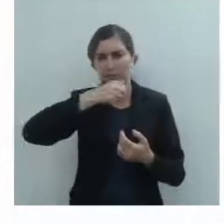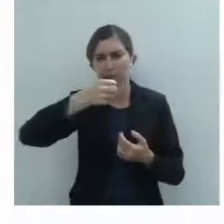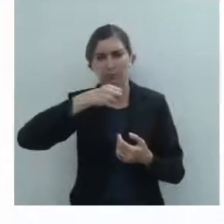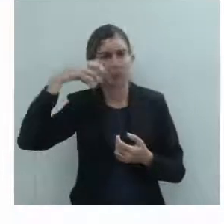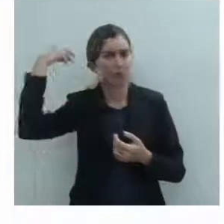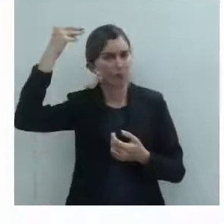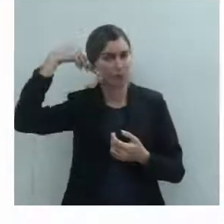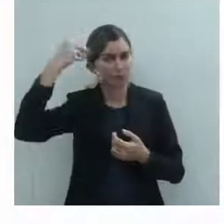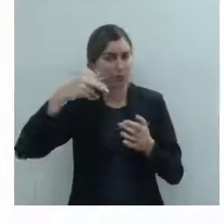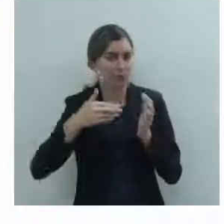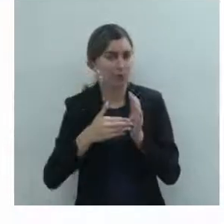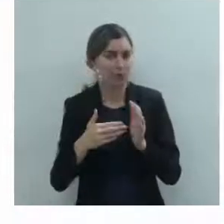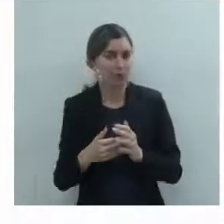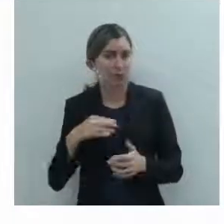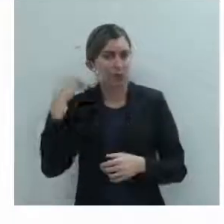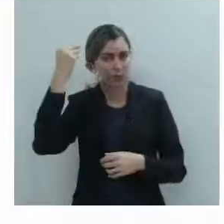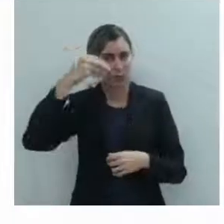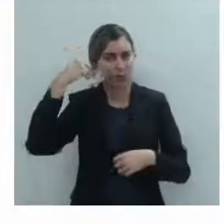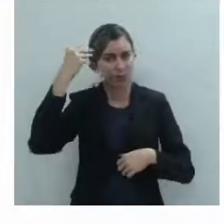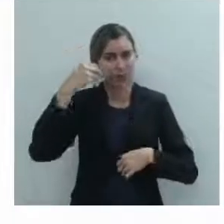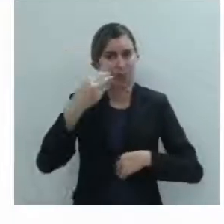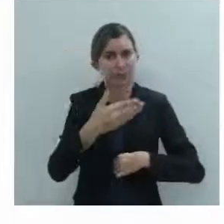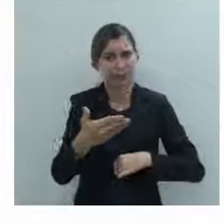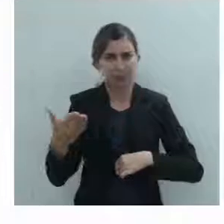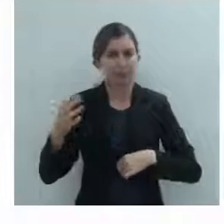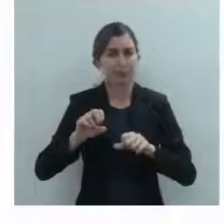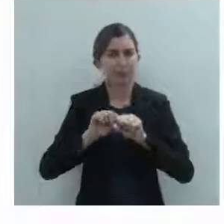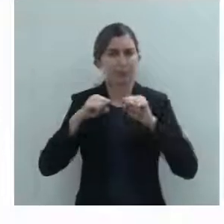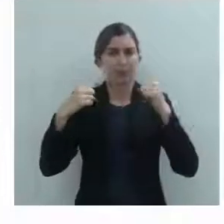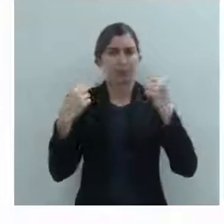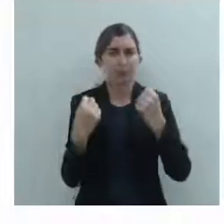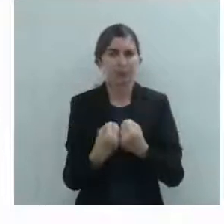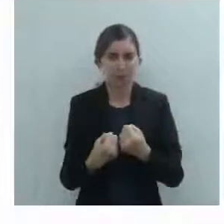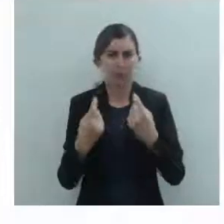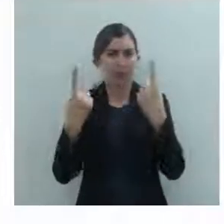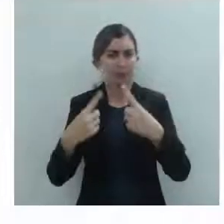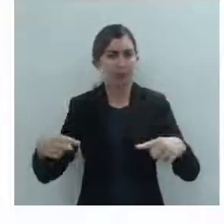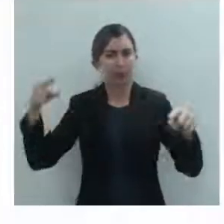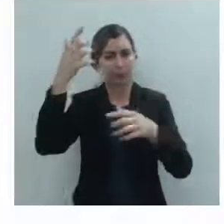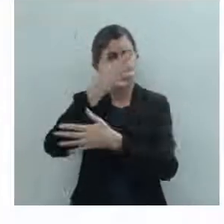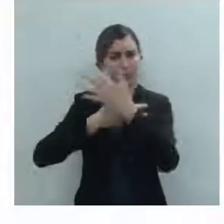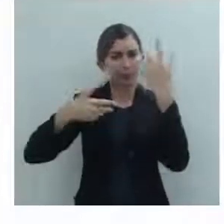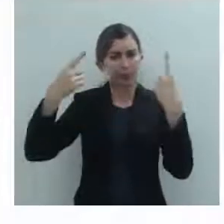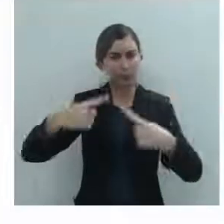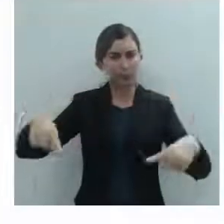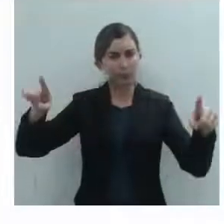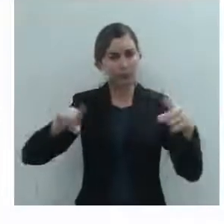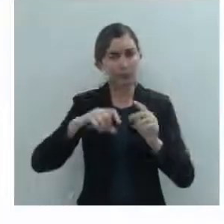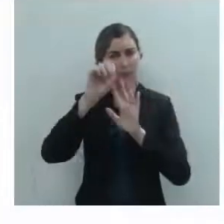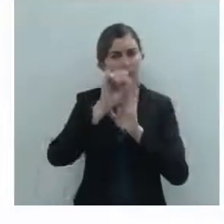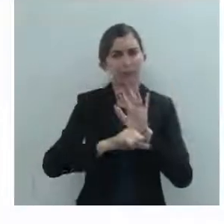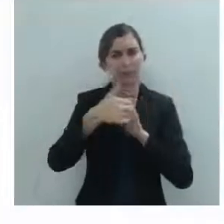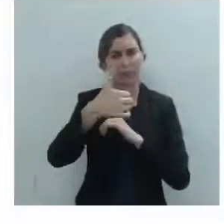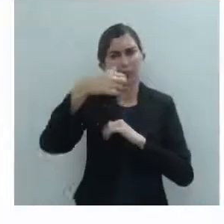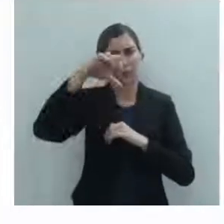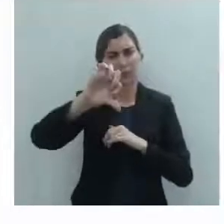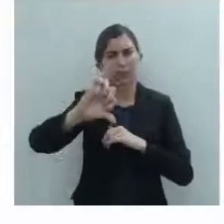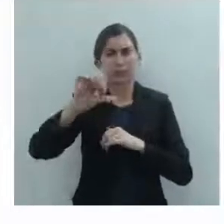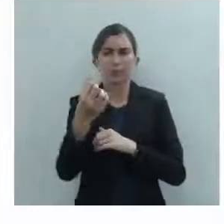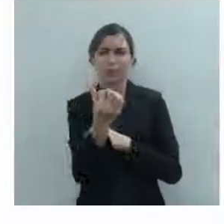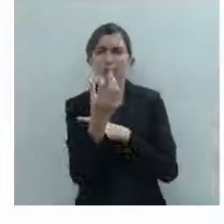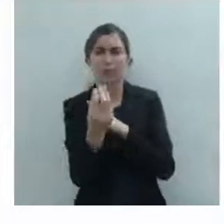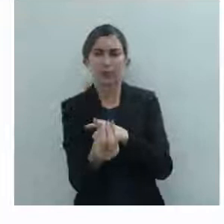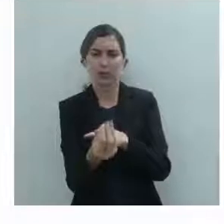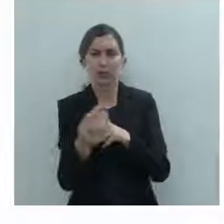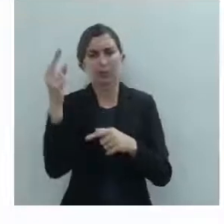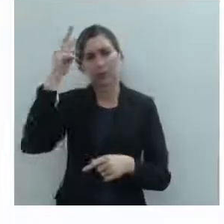presta bem atenção nessa última parte aí foram experiências sociais o musicais que deram a década de 1960